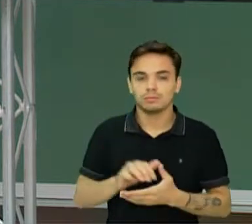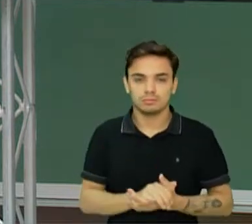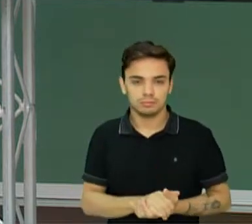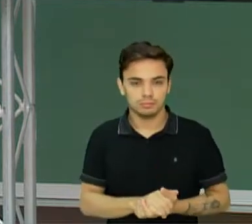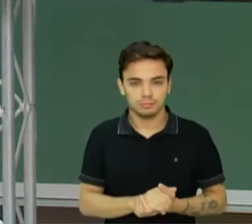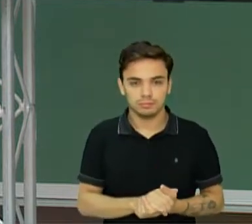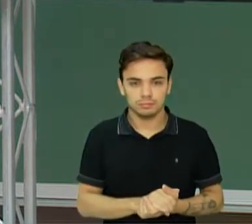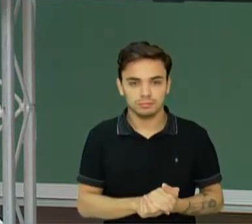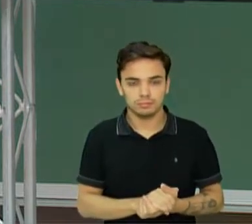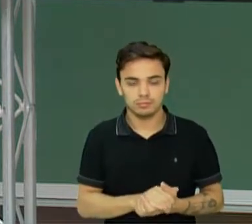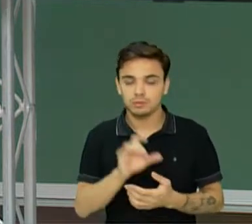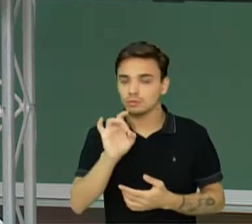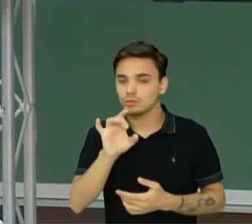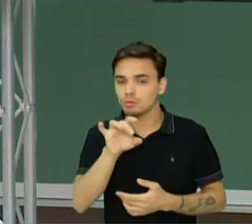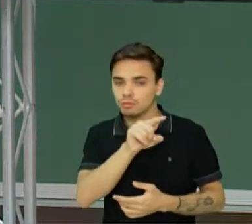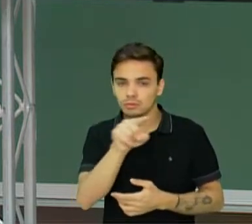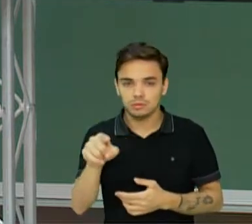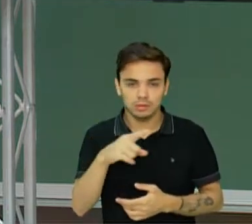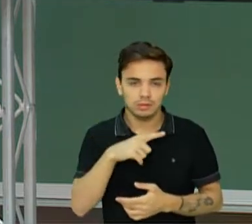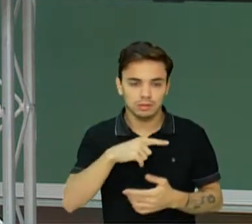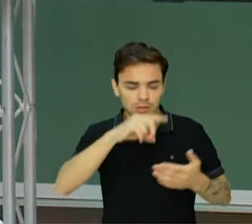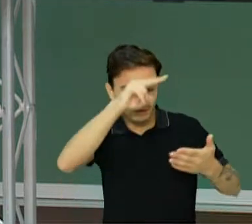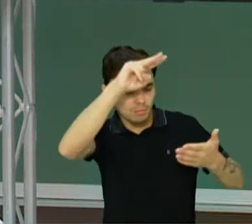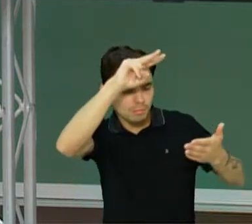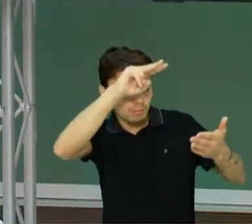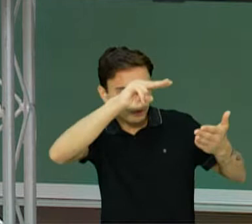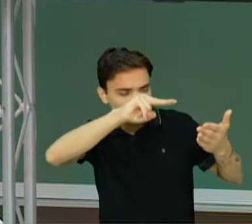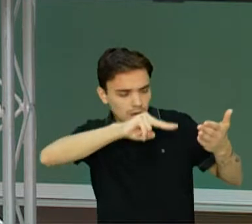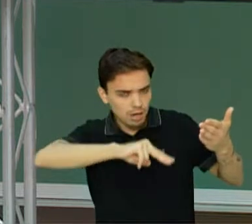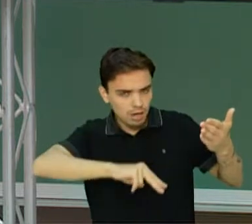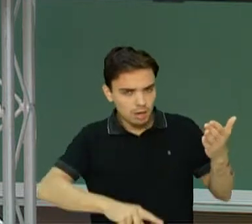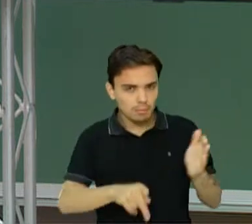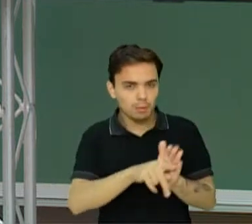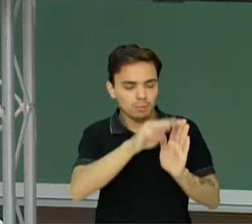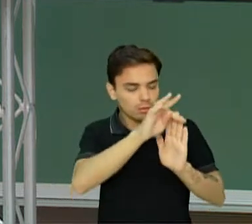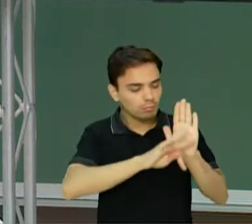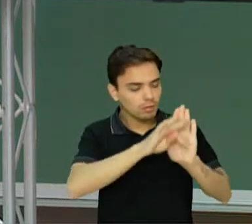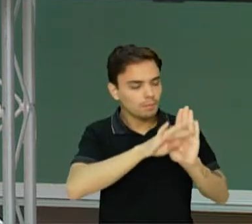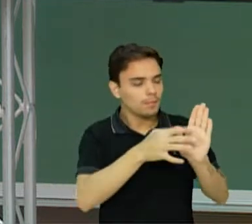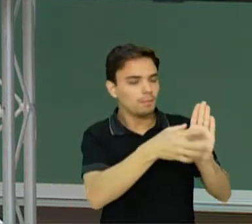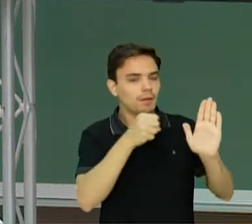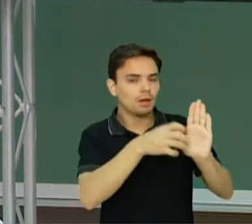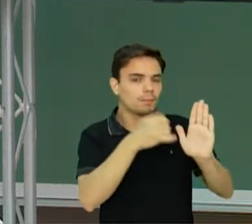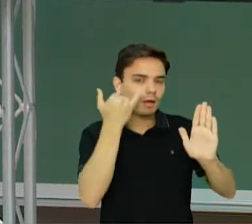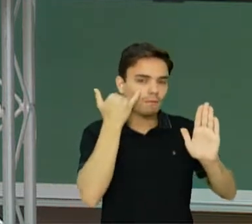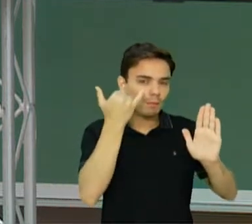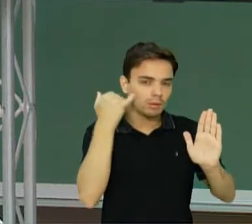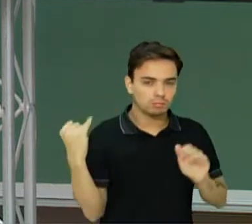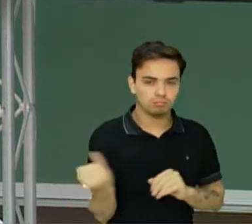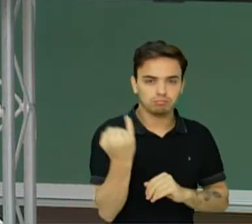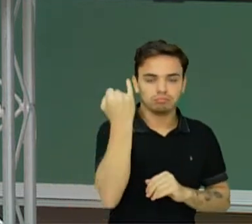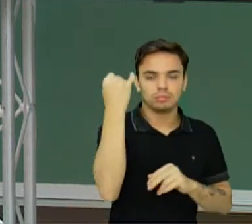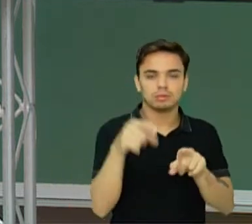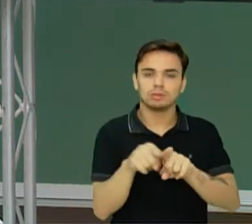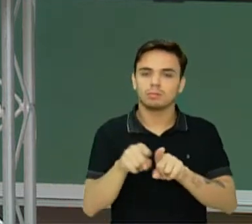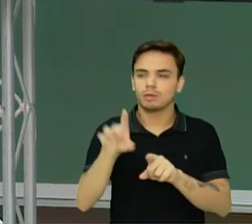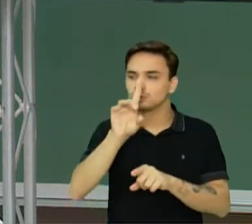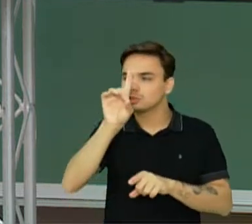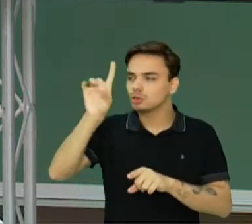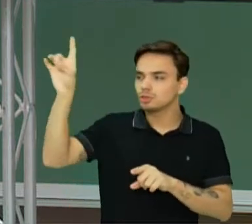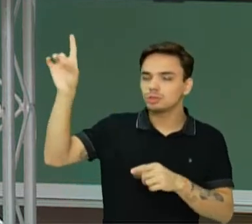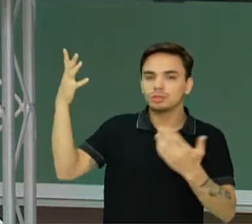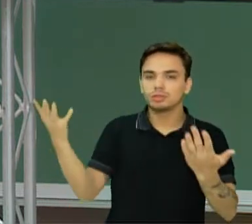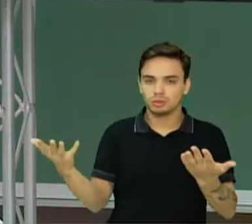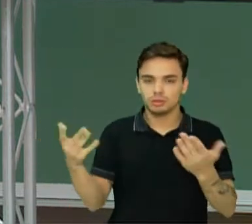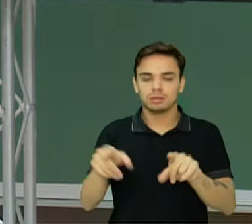o skimming, que é justamente quando você dá aquela leitura por cima do texto, buscando aquelas informações importantes, focando em data, vendo